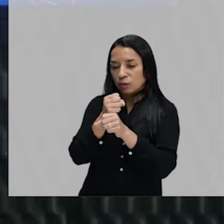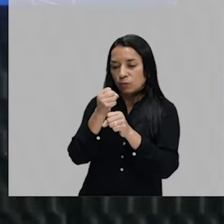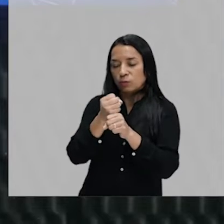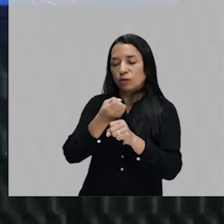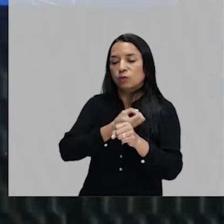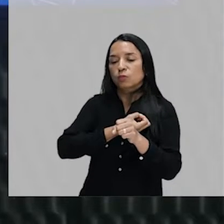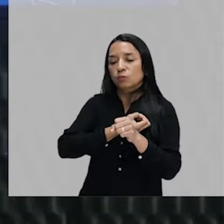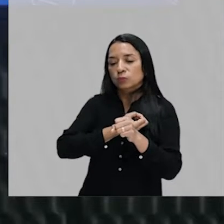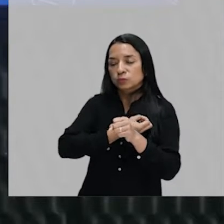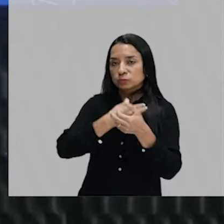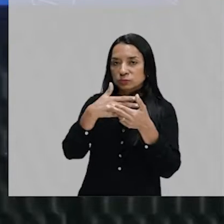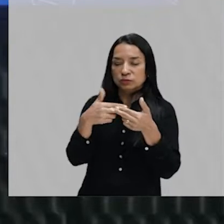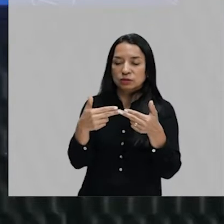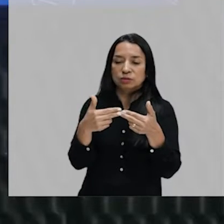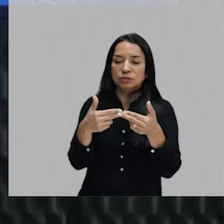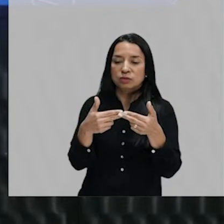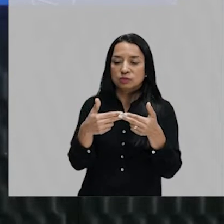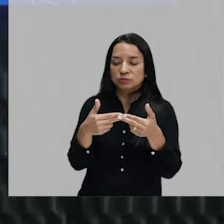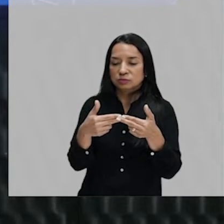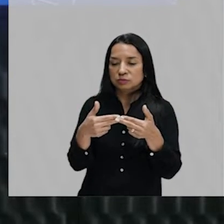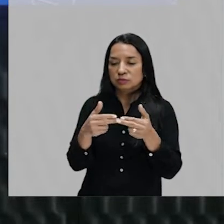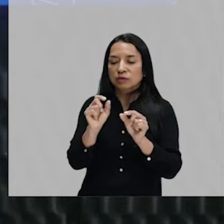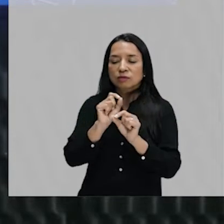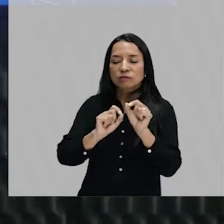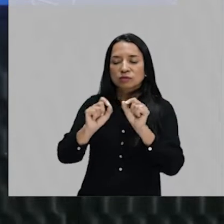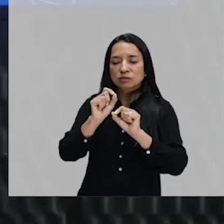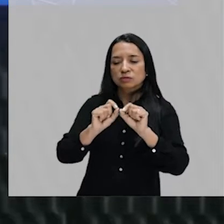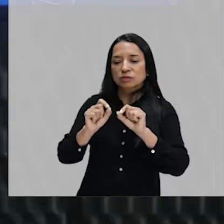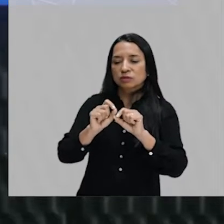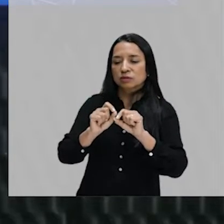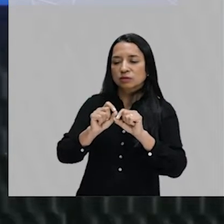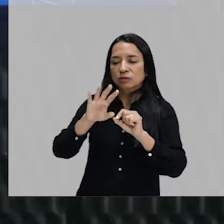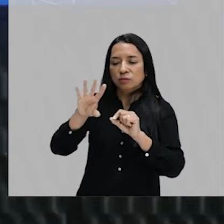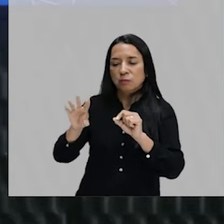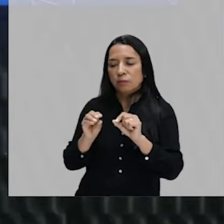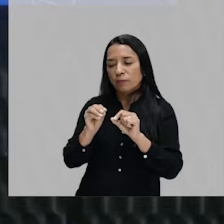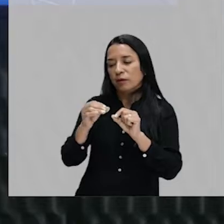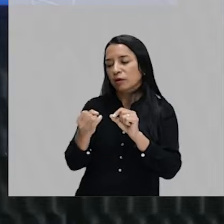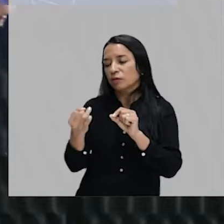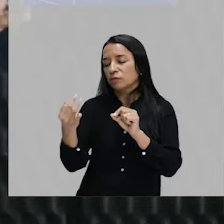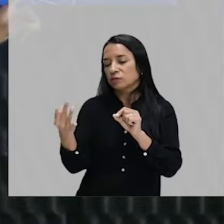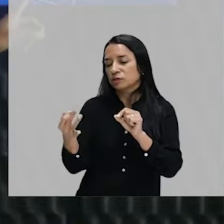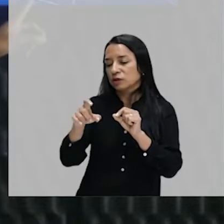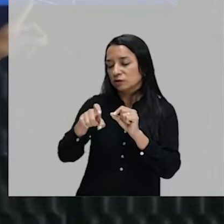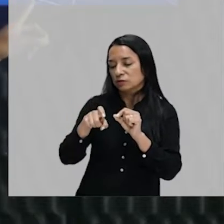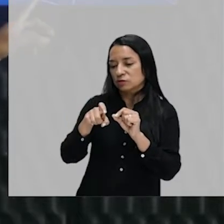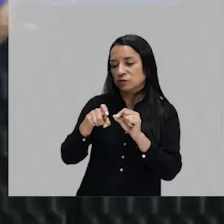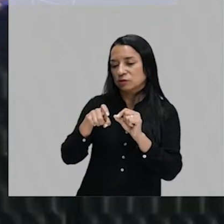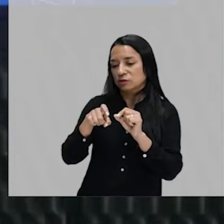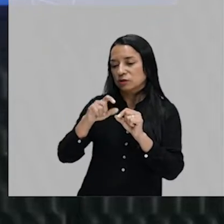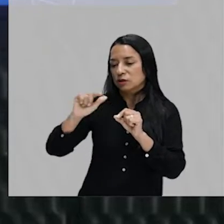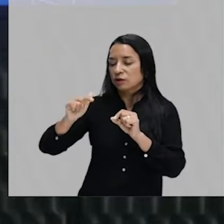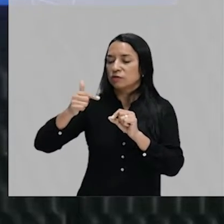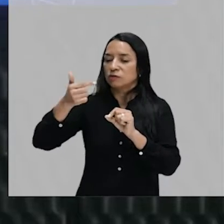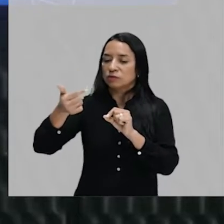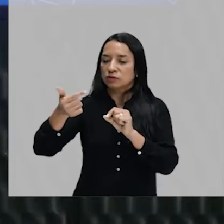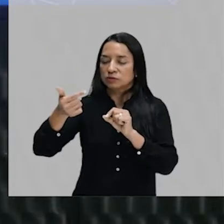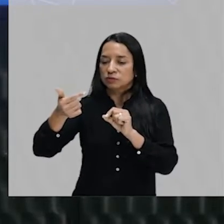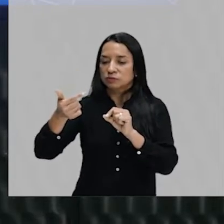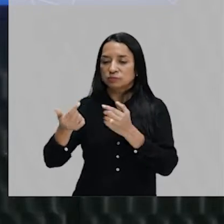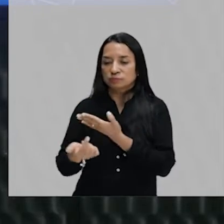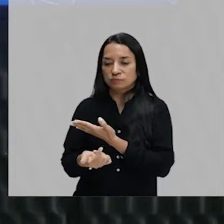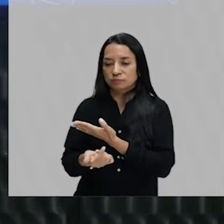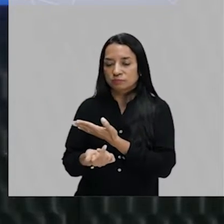de elementos do conjunto das partes de ar eu vou pegar aquela quantidade aqui que foi chamada de x é levar o quadrado tá